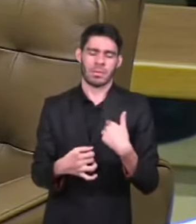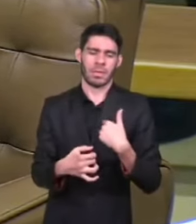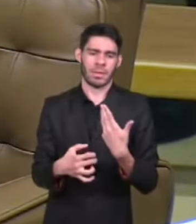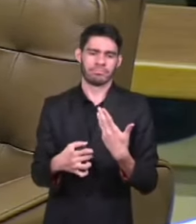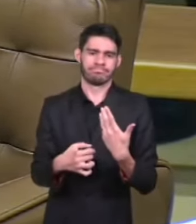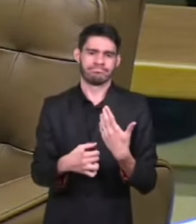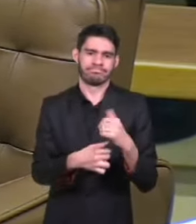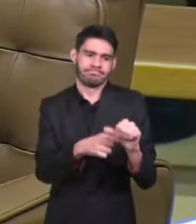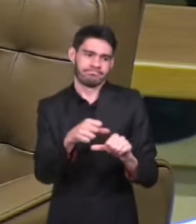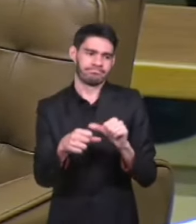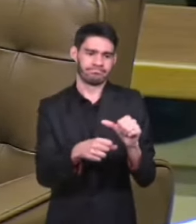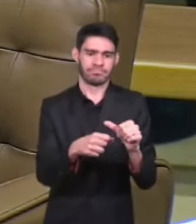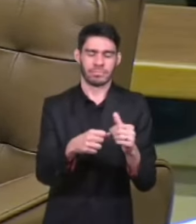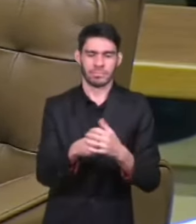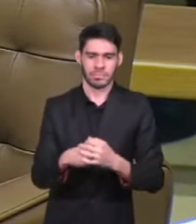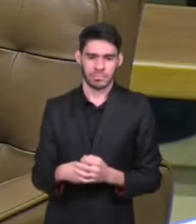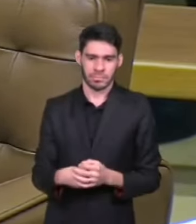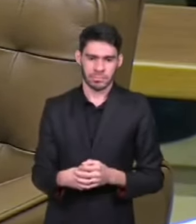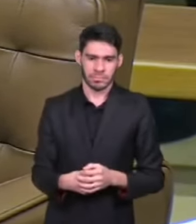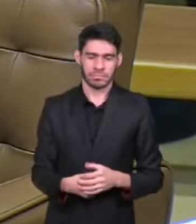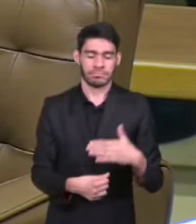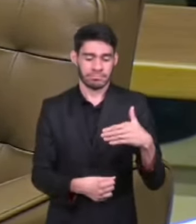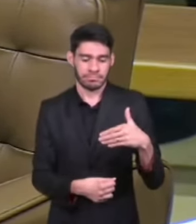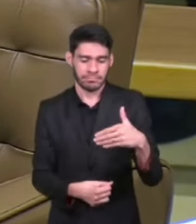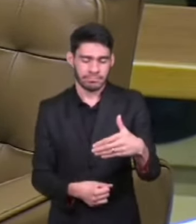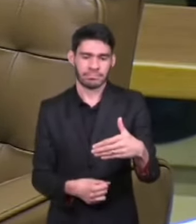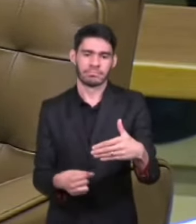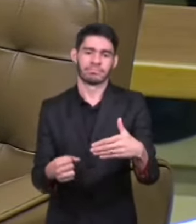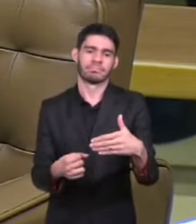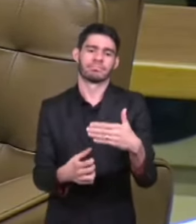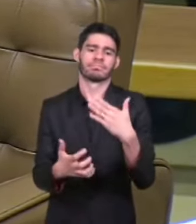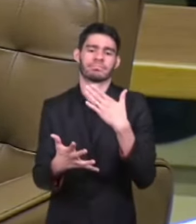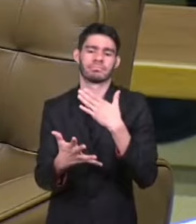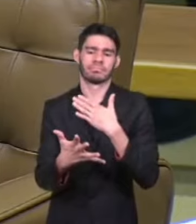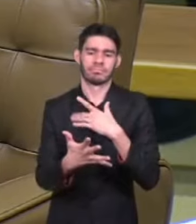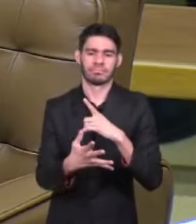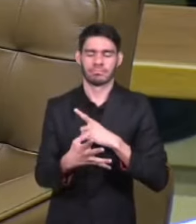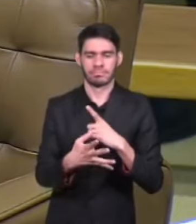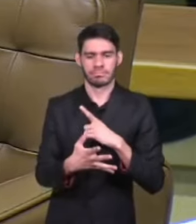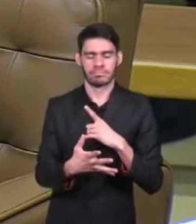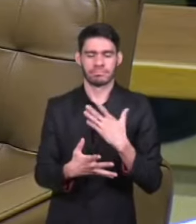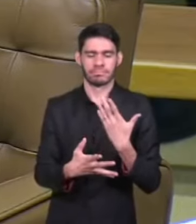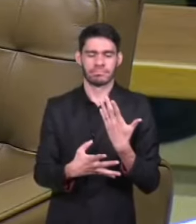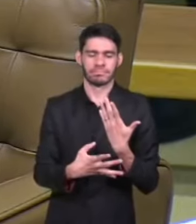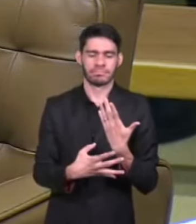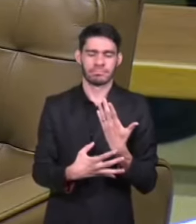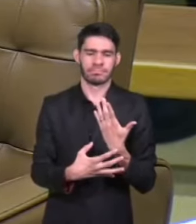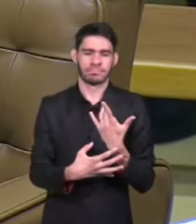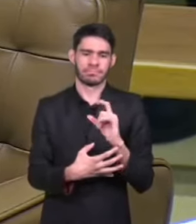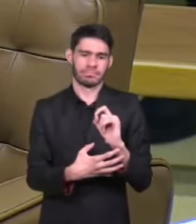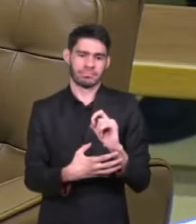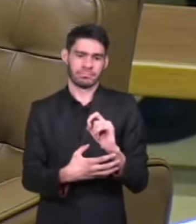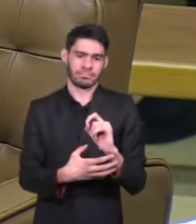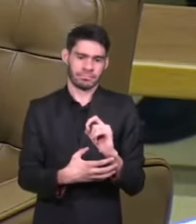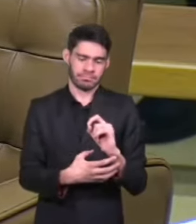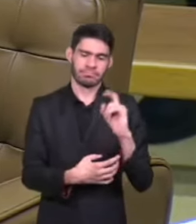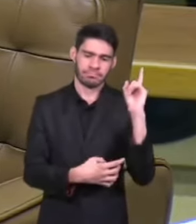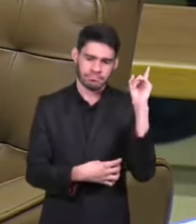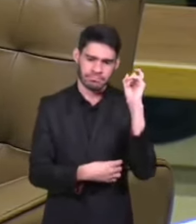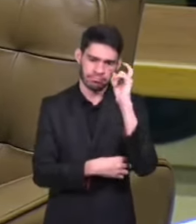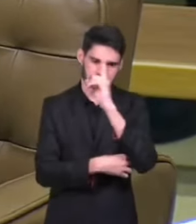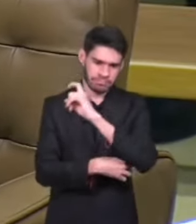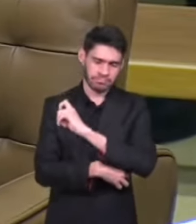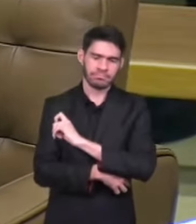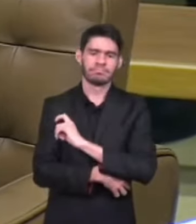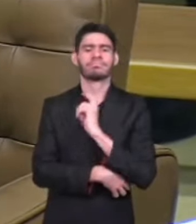Todavia, daí para frente, começamos a ter imensas dificuldades. Todos